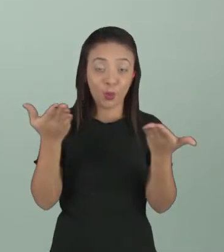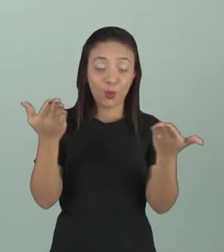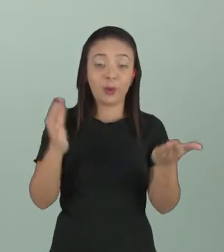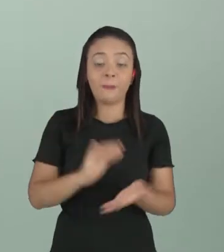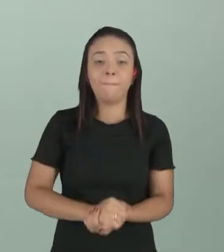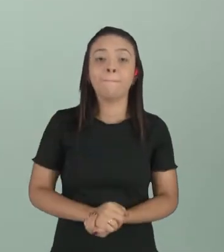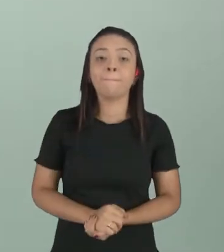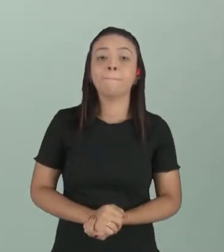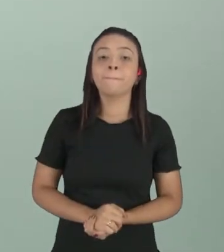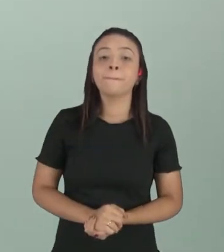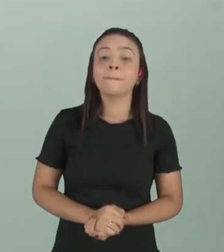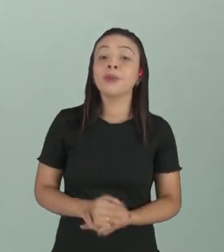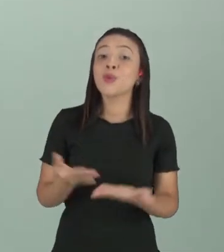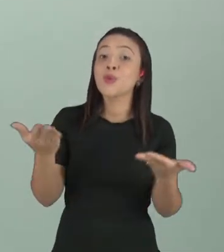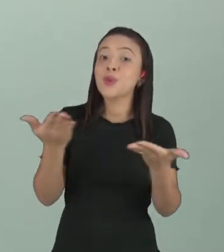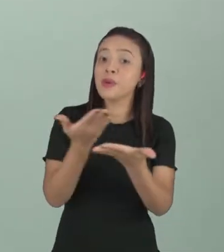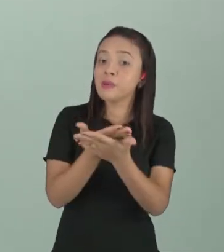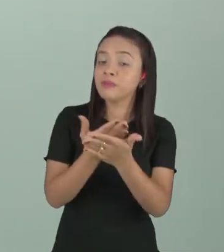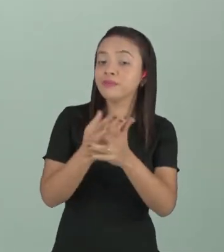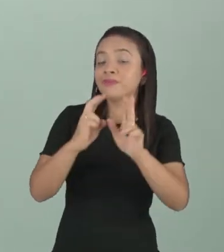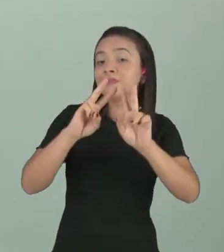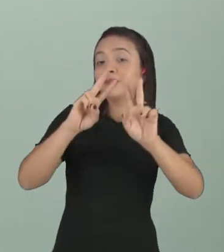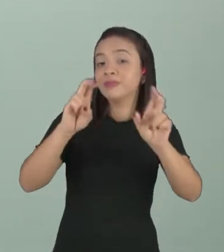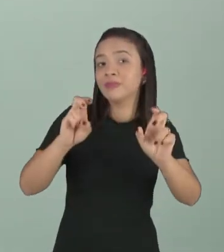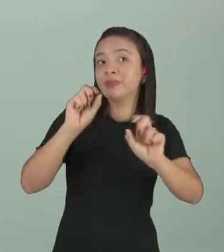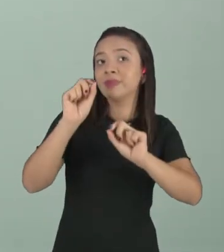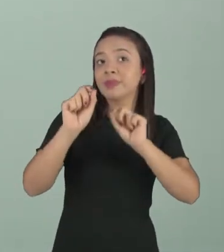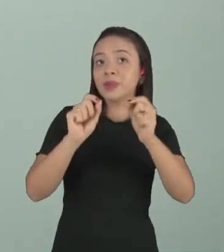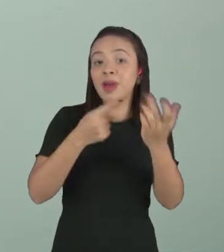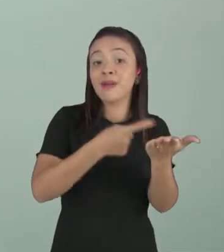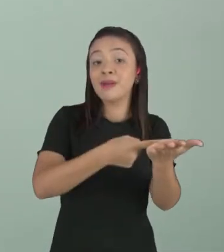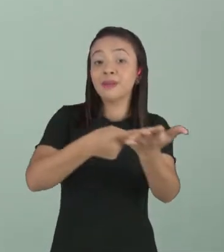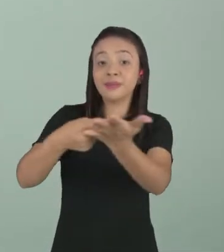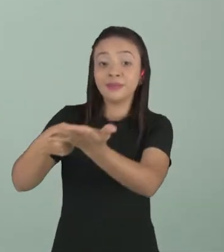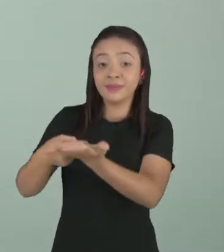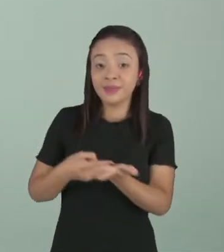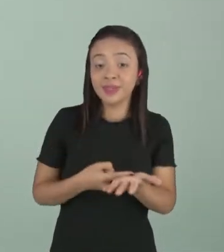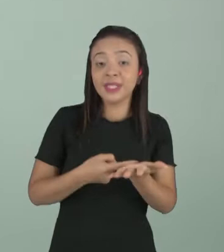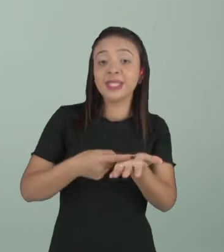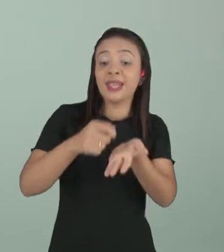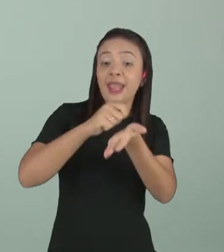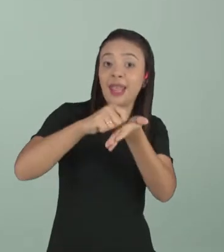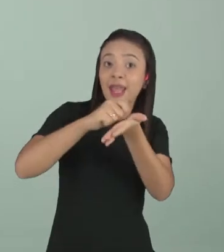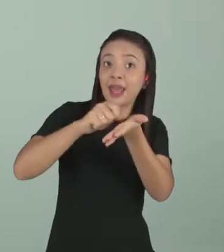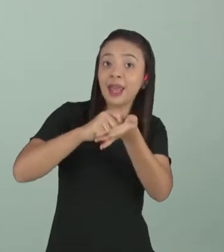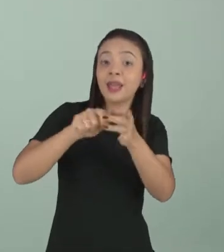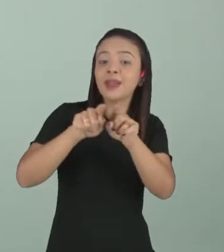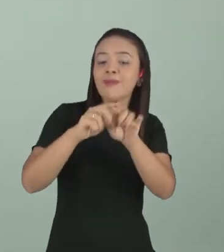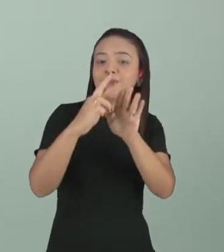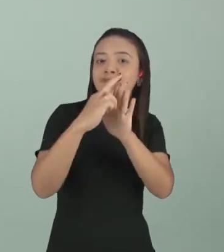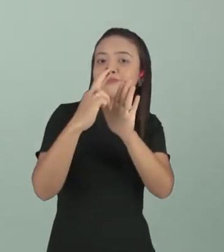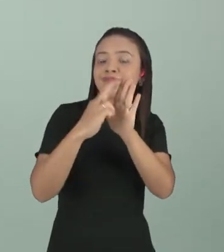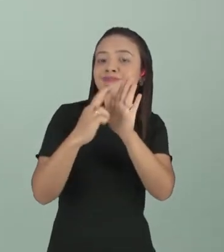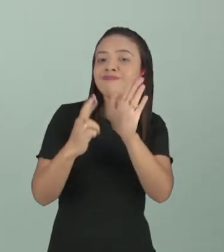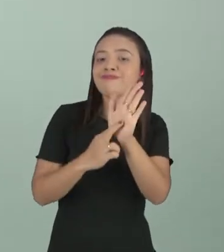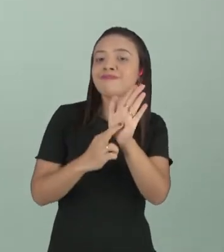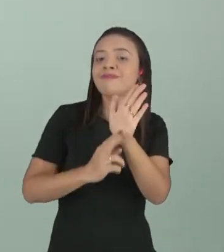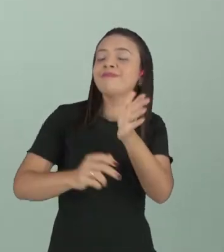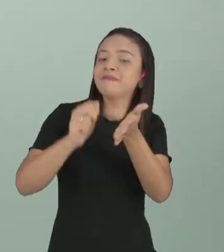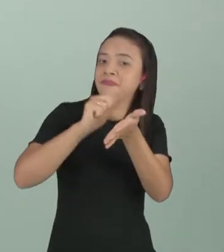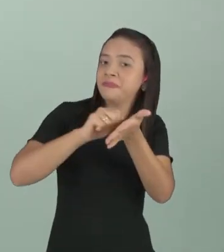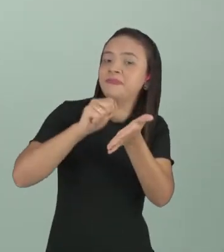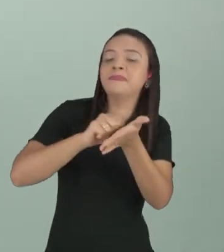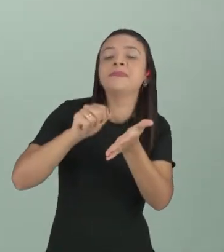A nossa aula de hoje vai falar sobre a convenção da escrita e regularidade